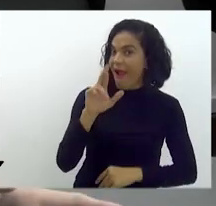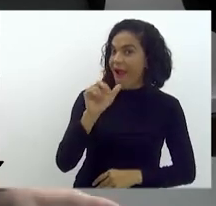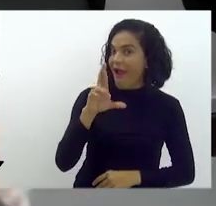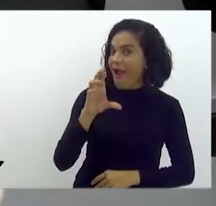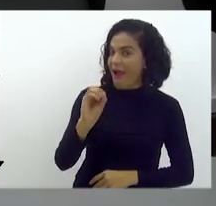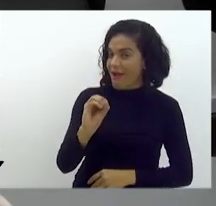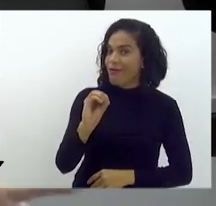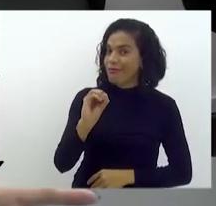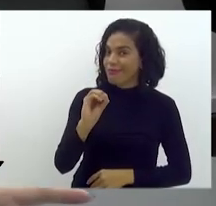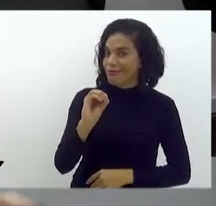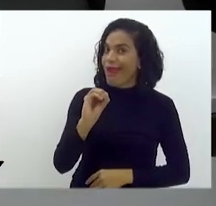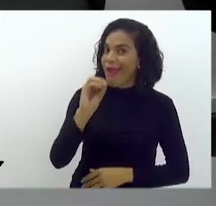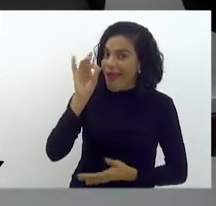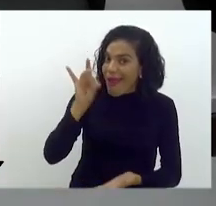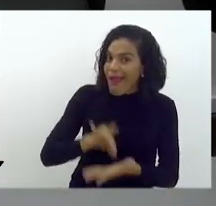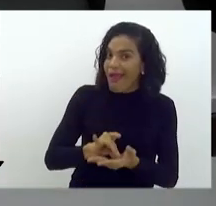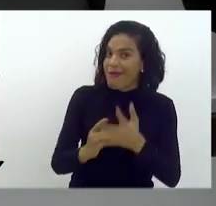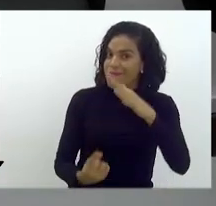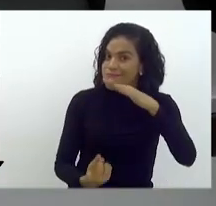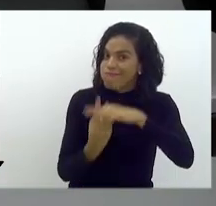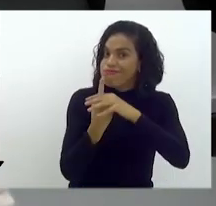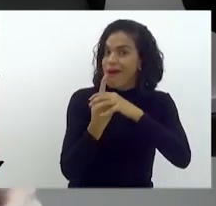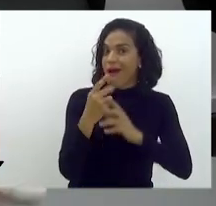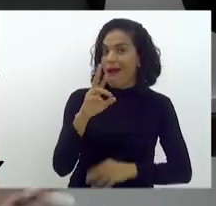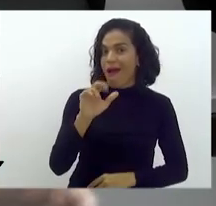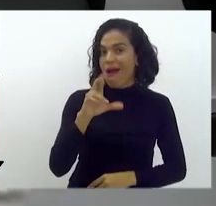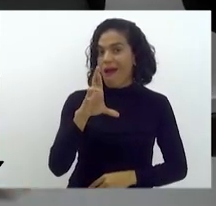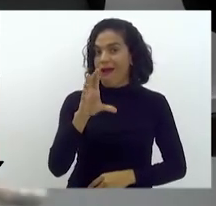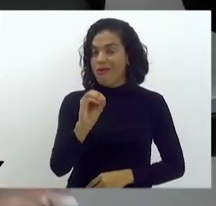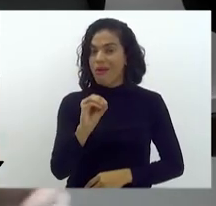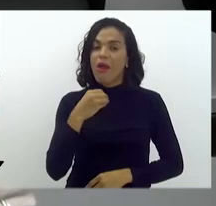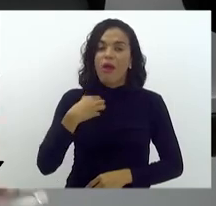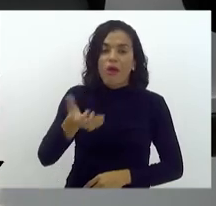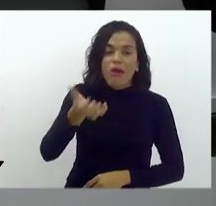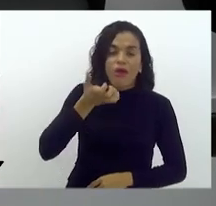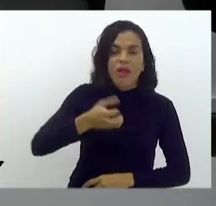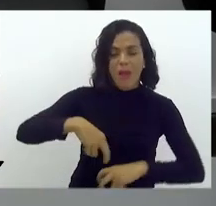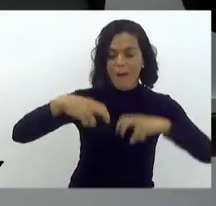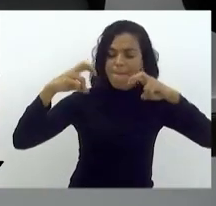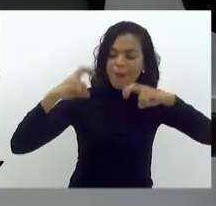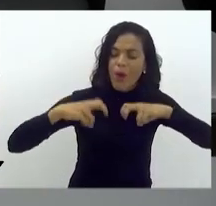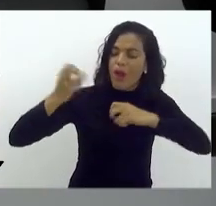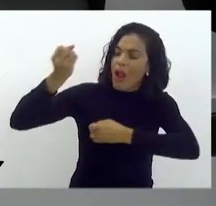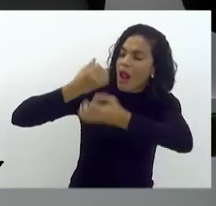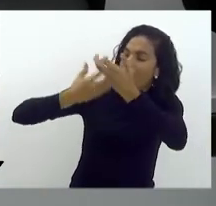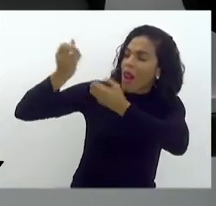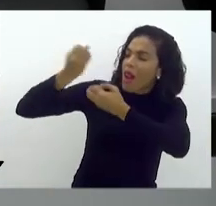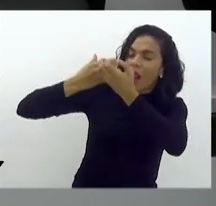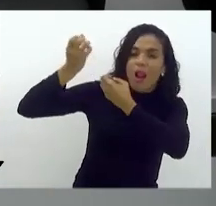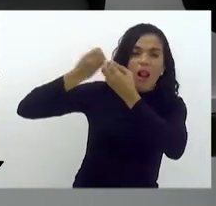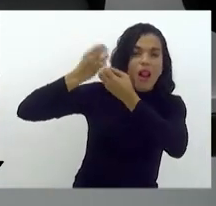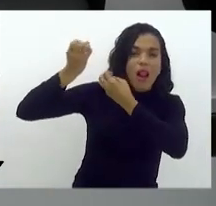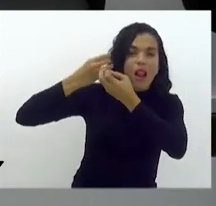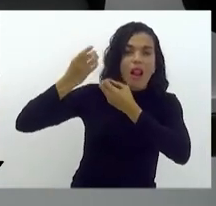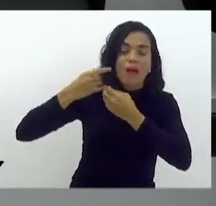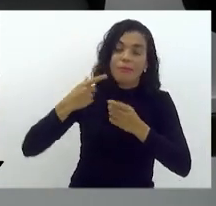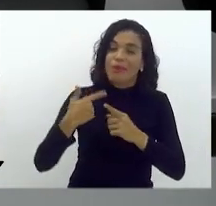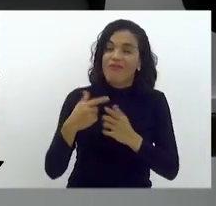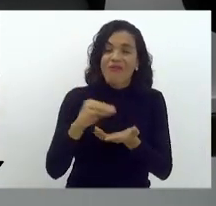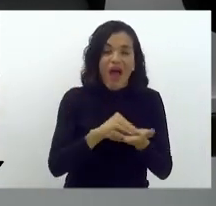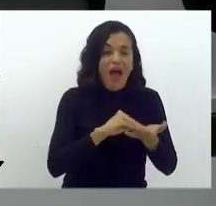é raro Mas acontece muito é raro mesmo né Queria muito ouvir algum exemplo porque a gente tem carência desses exemplos